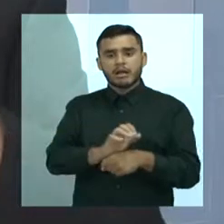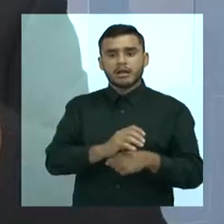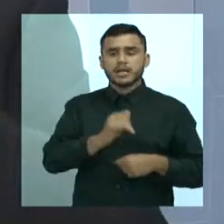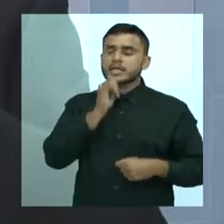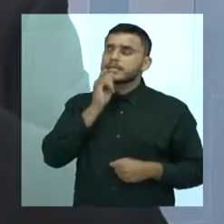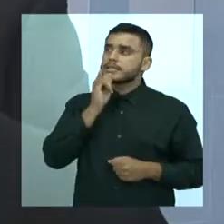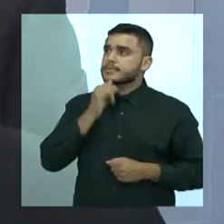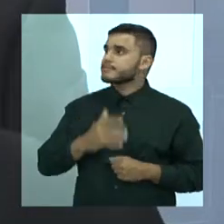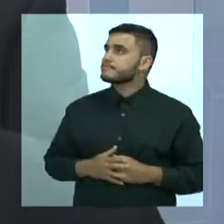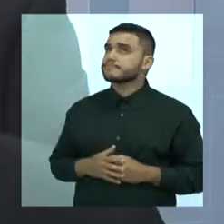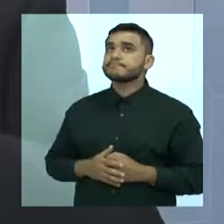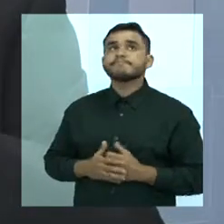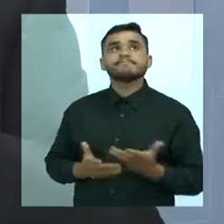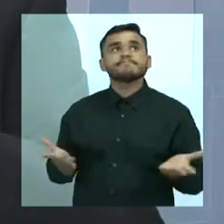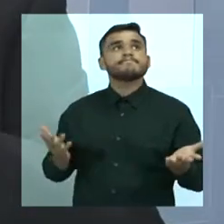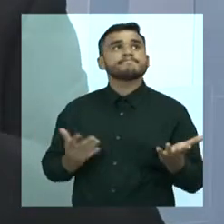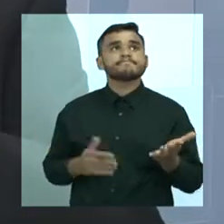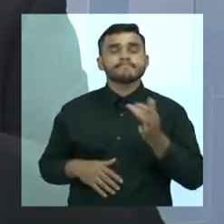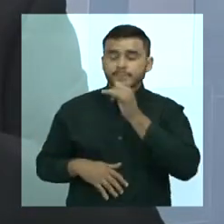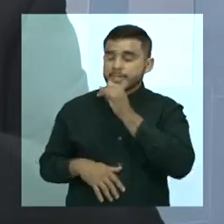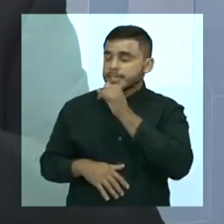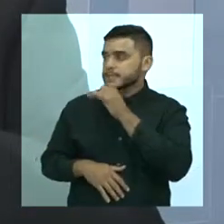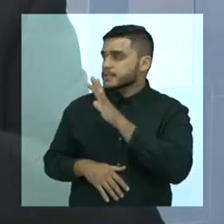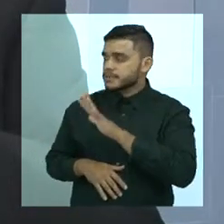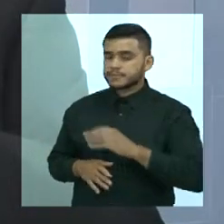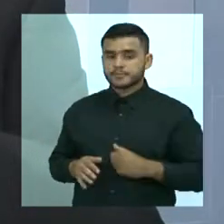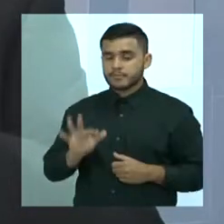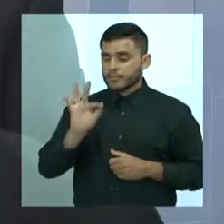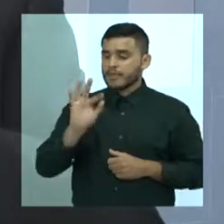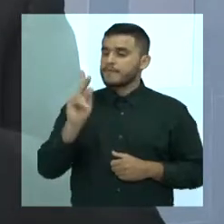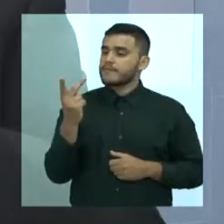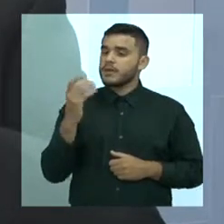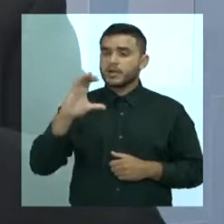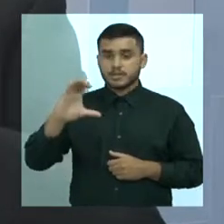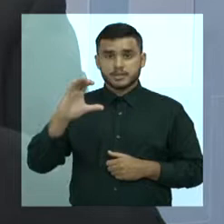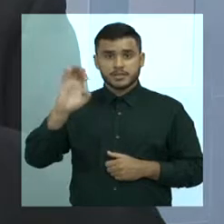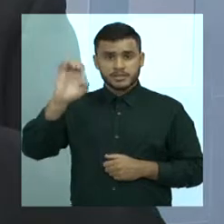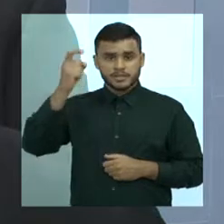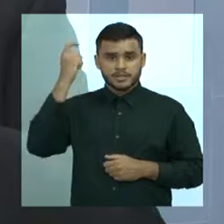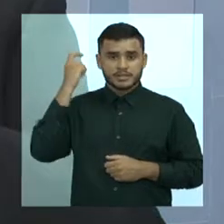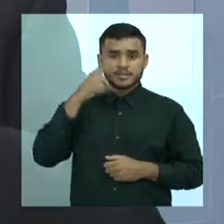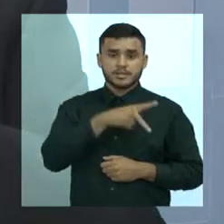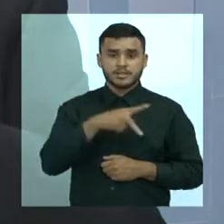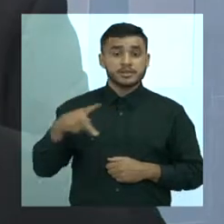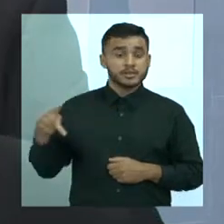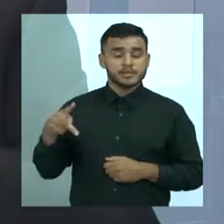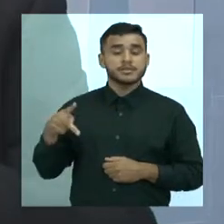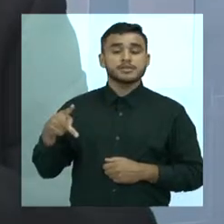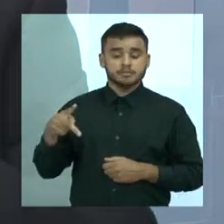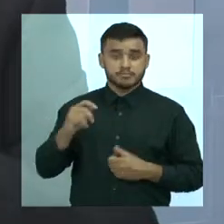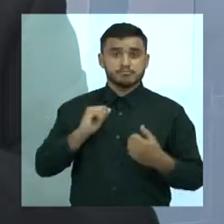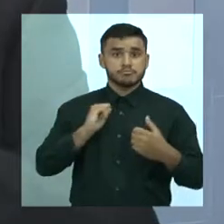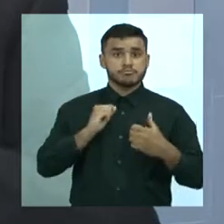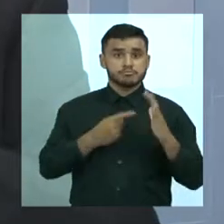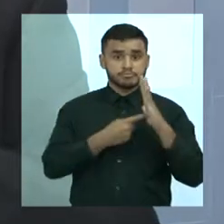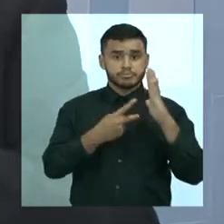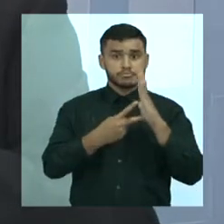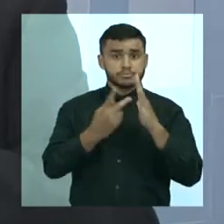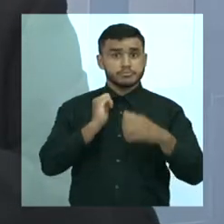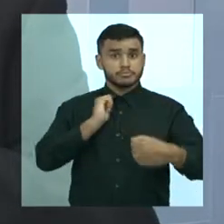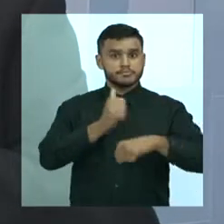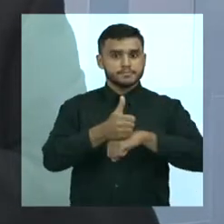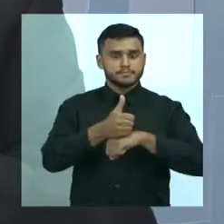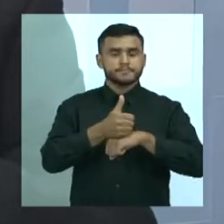Vamos dar um exemplo aqui bem objetivo. Quando Fernando Henrique Cardoso foi presidente nos 2 mandatos, coincidiu